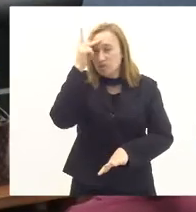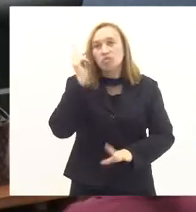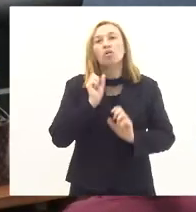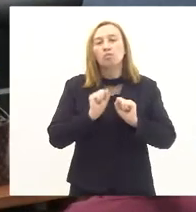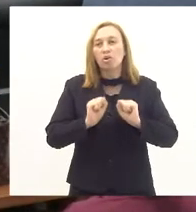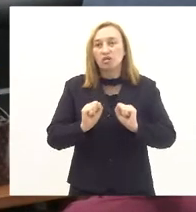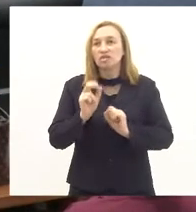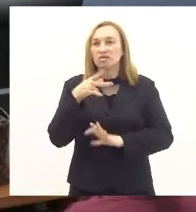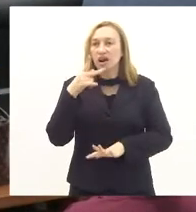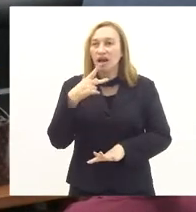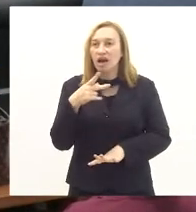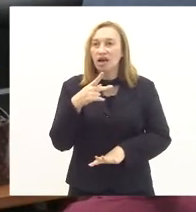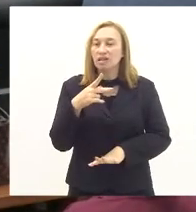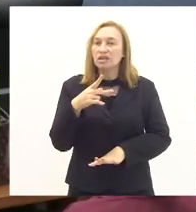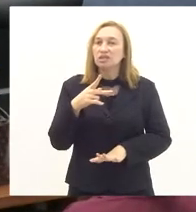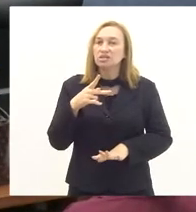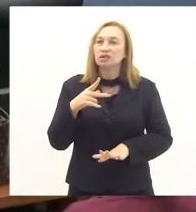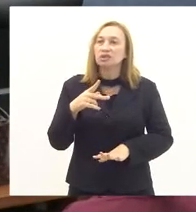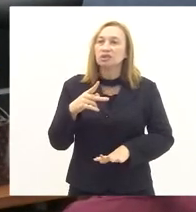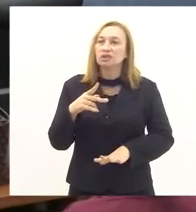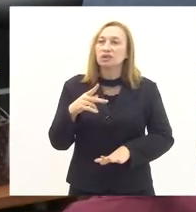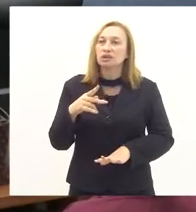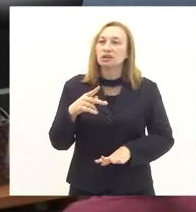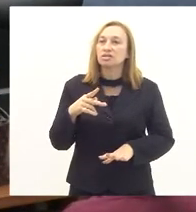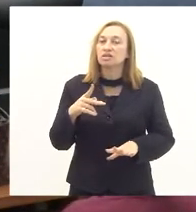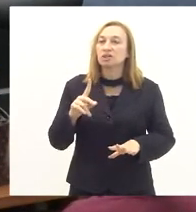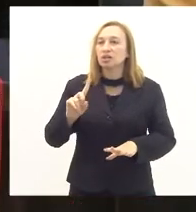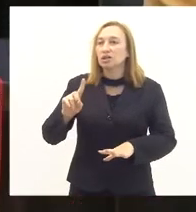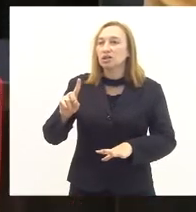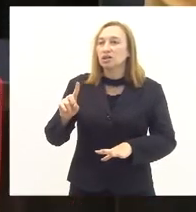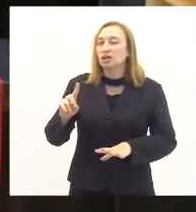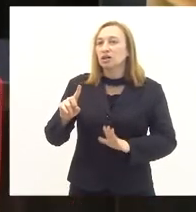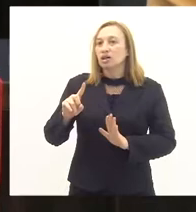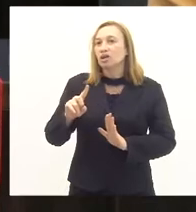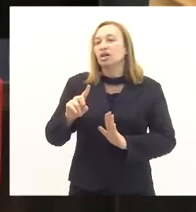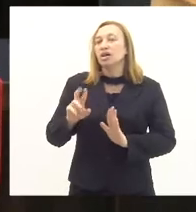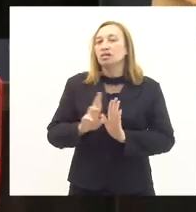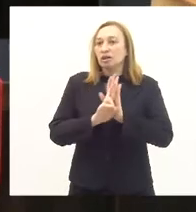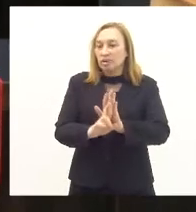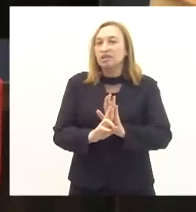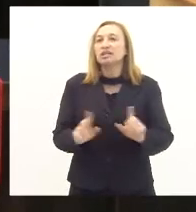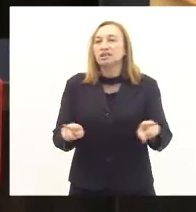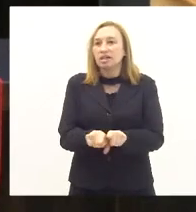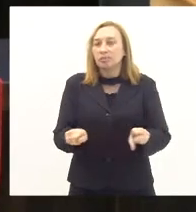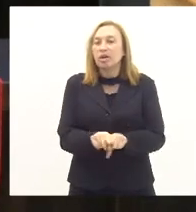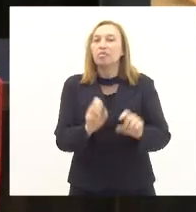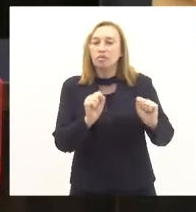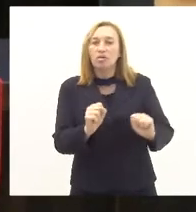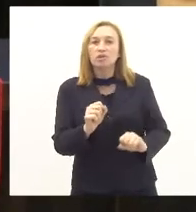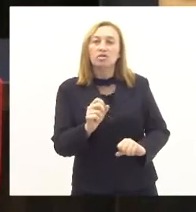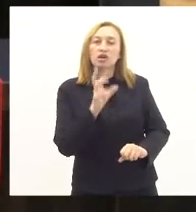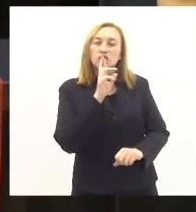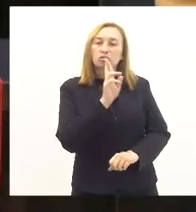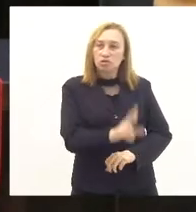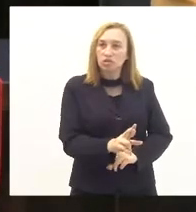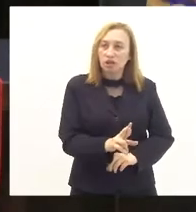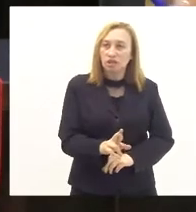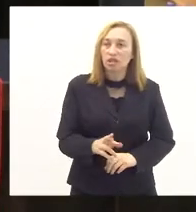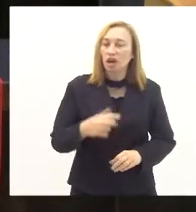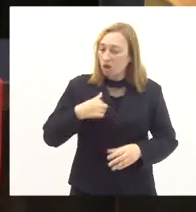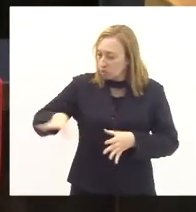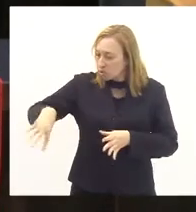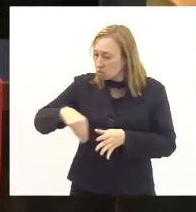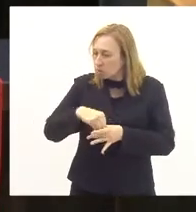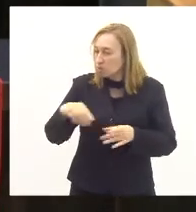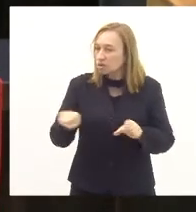possam falar e as autoridades possam também responder, porque elas estão aqui para falar e para serem questionadas também. Eu me incluo aqui